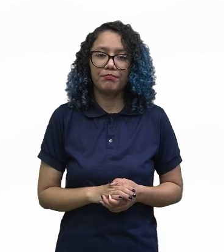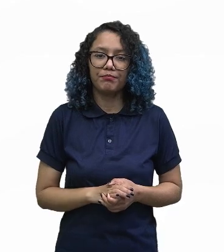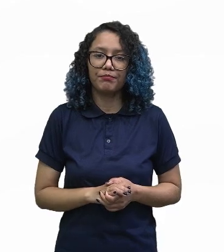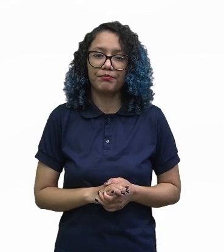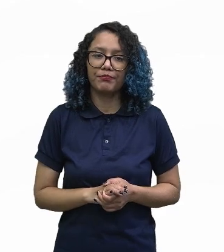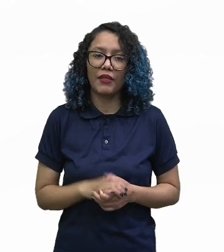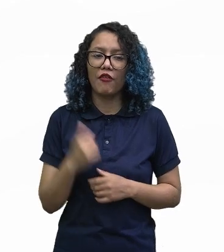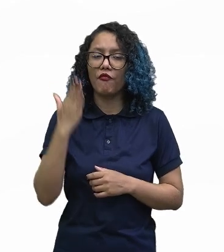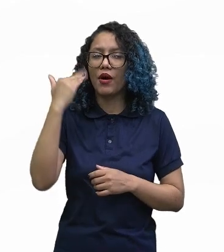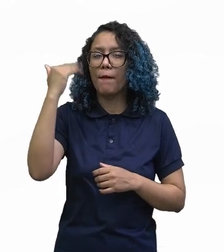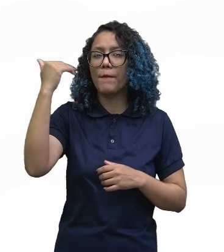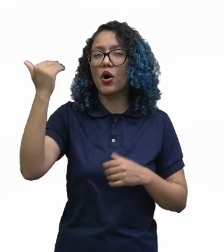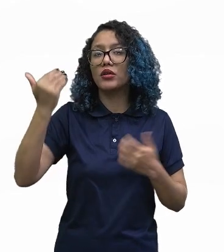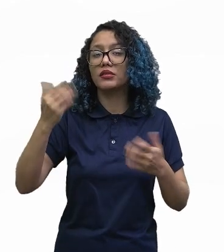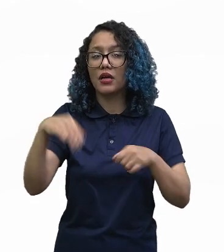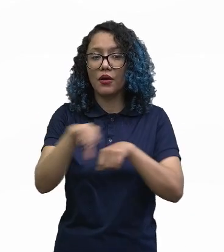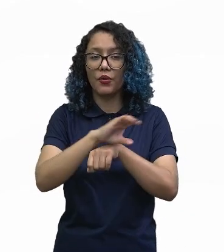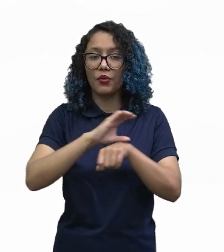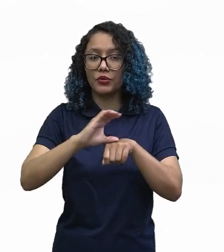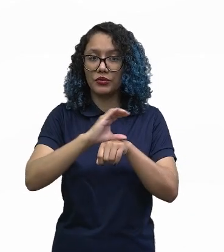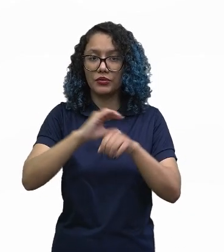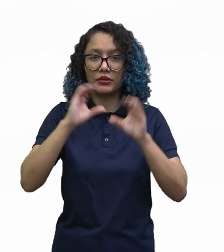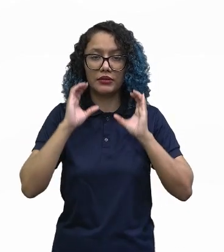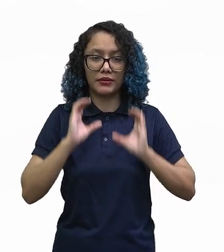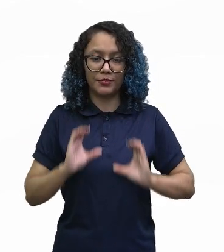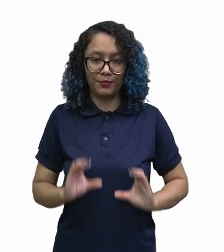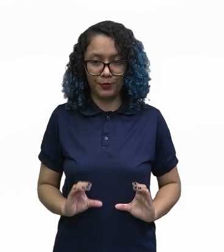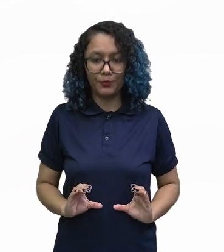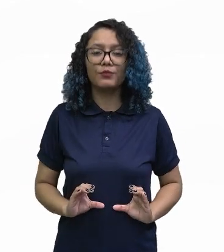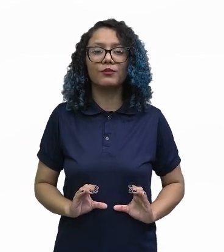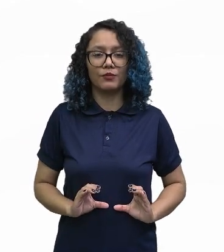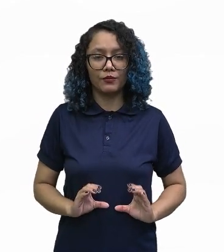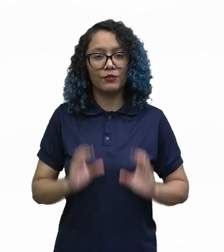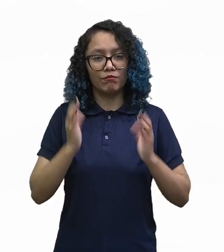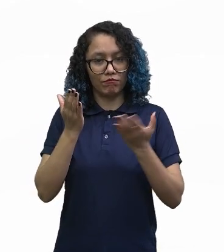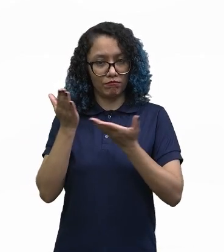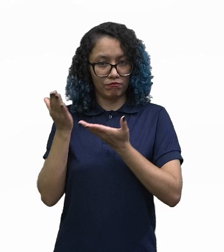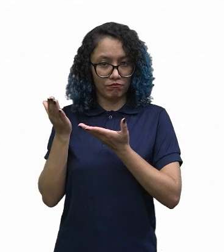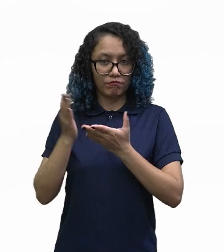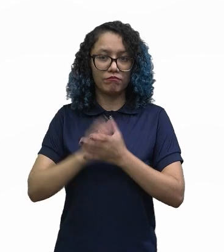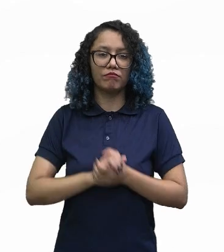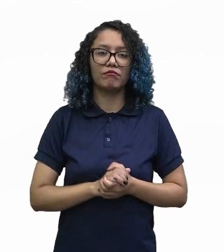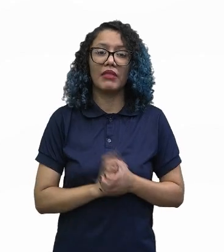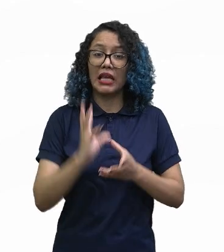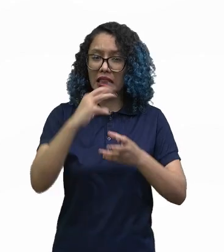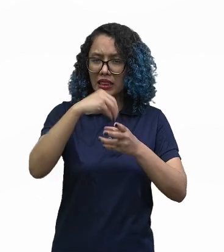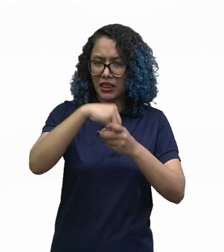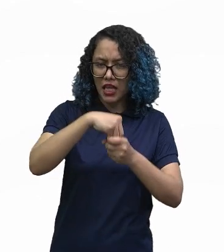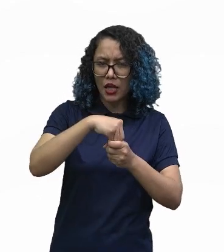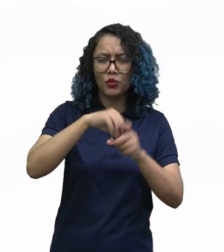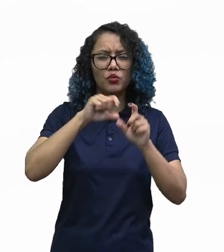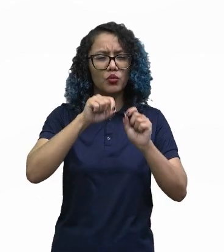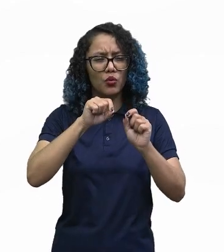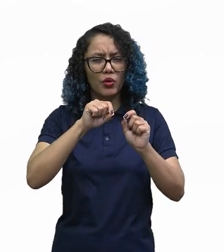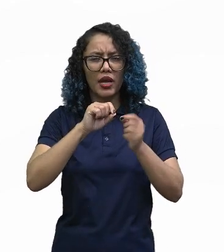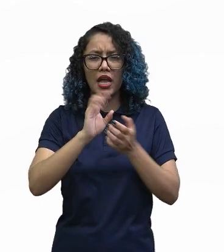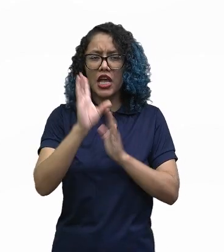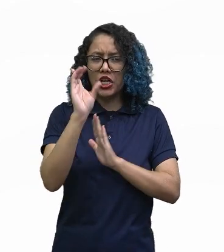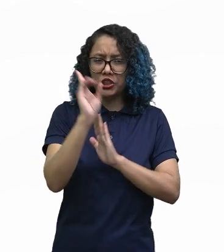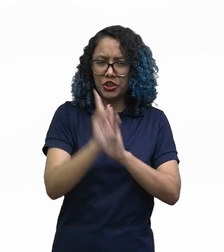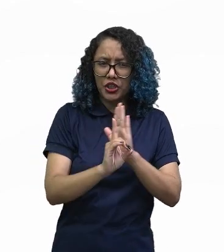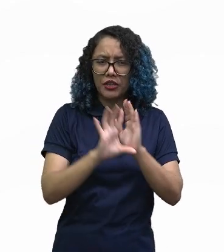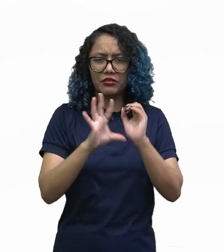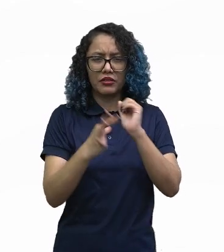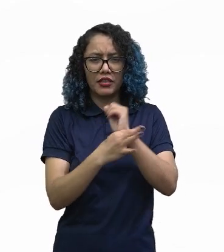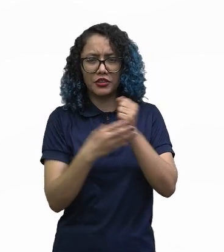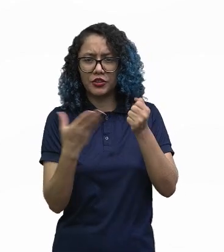conhecida como, né, a Constituição Cidadã, incorpora muito dos